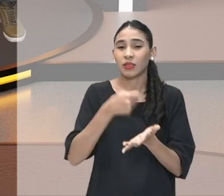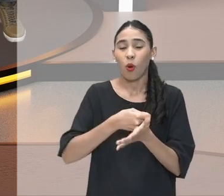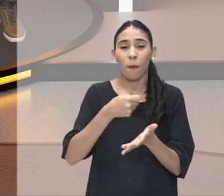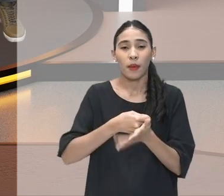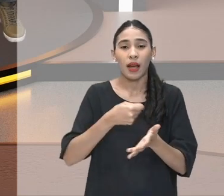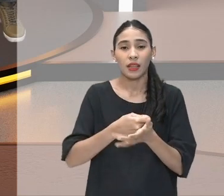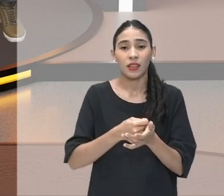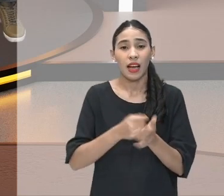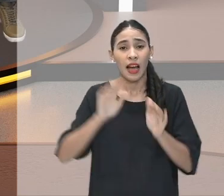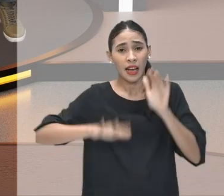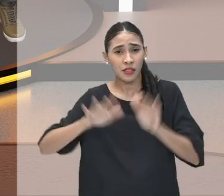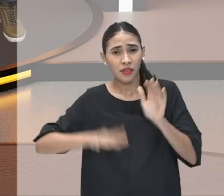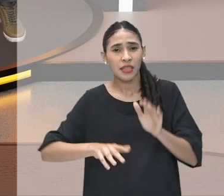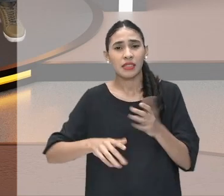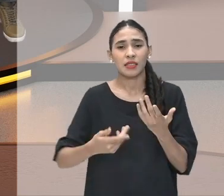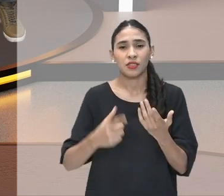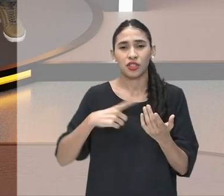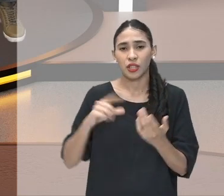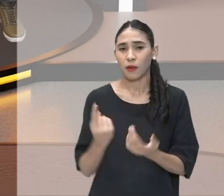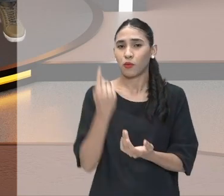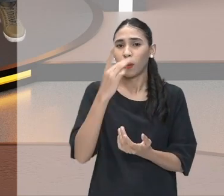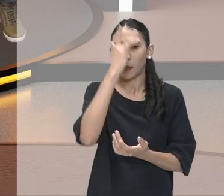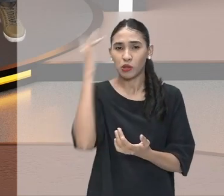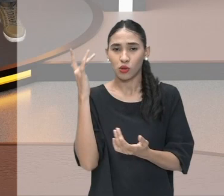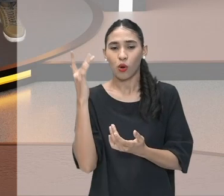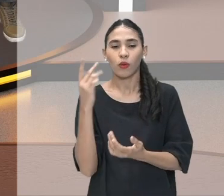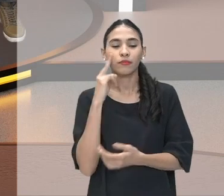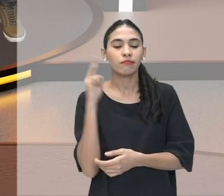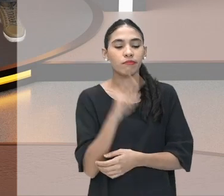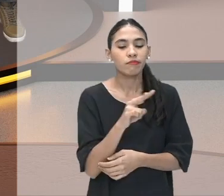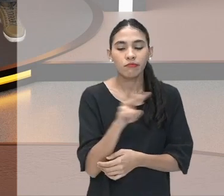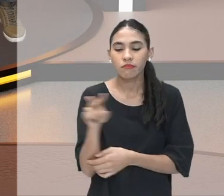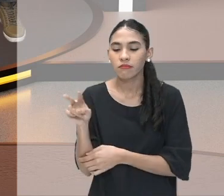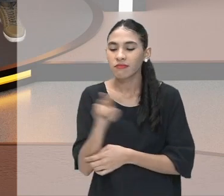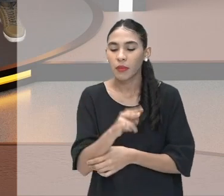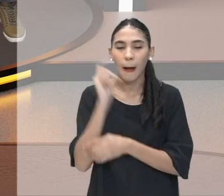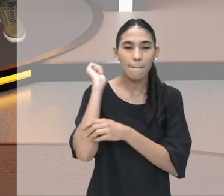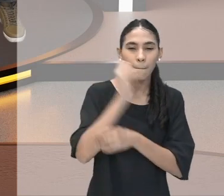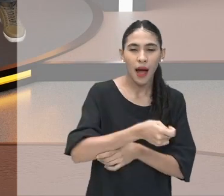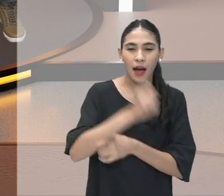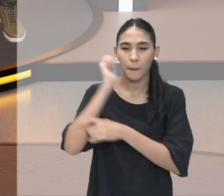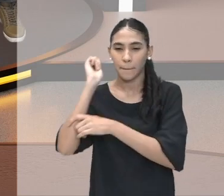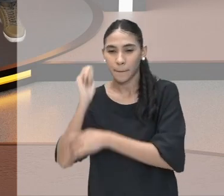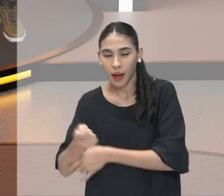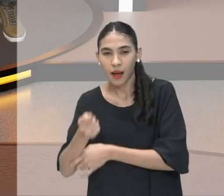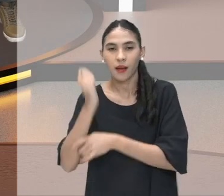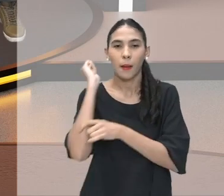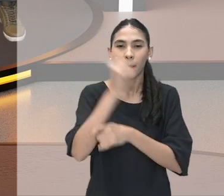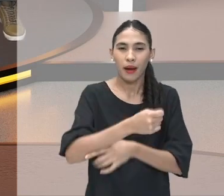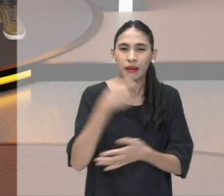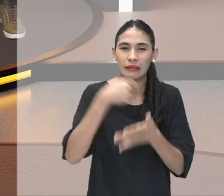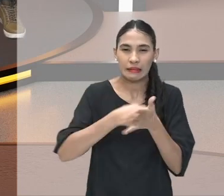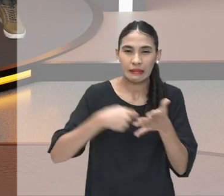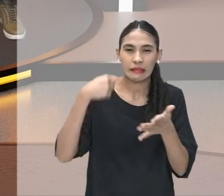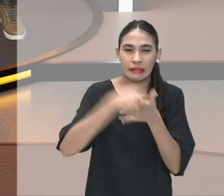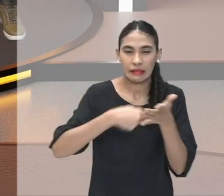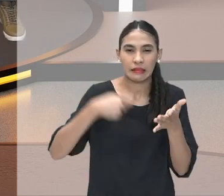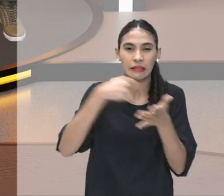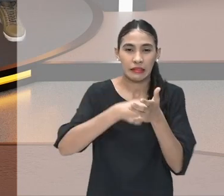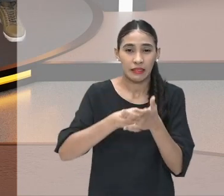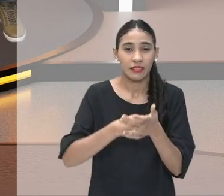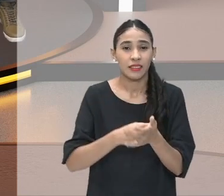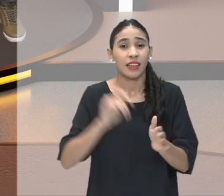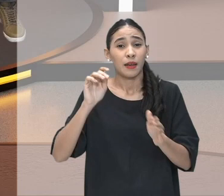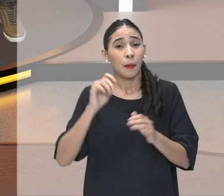chegavam a apanhar, né? Tinha lá o seu capataz lá que ficava dando chicotada até para as pessoas. E o pior,